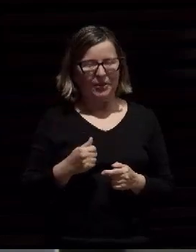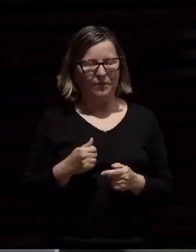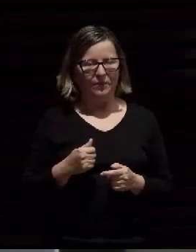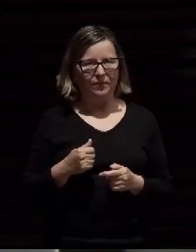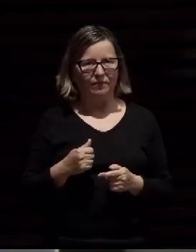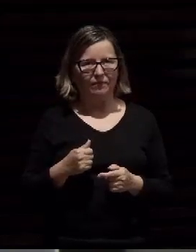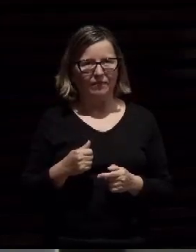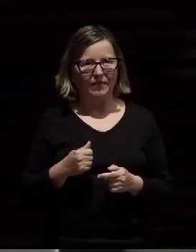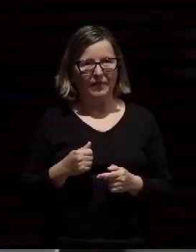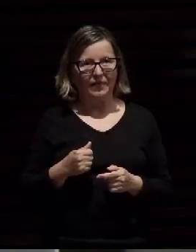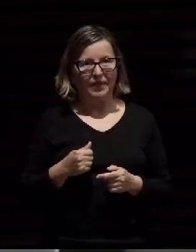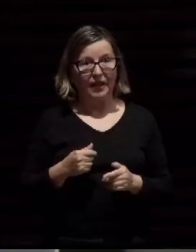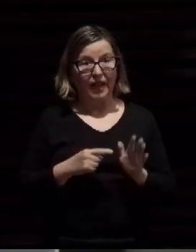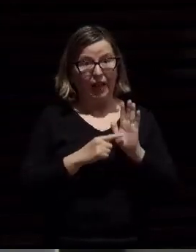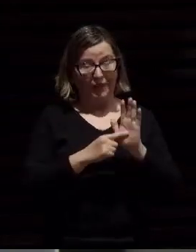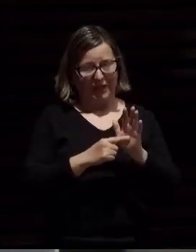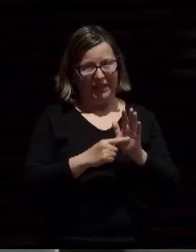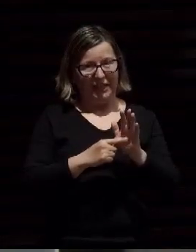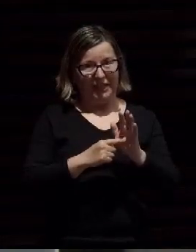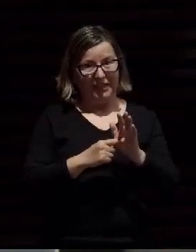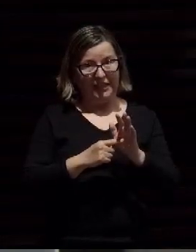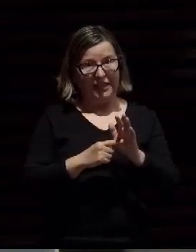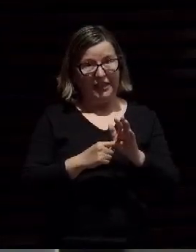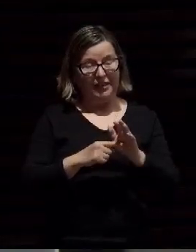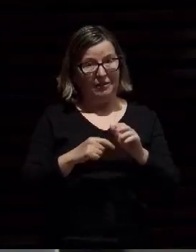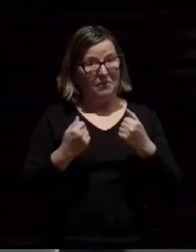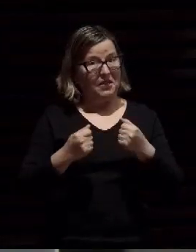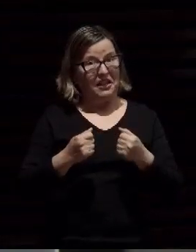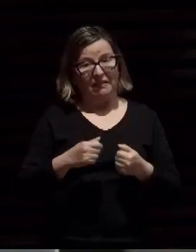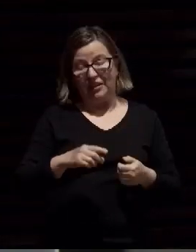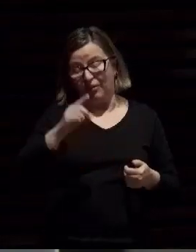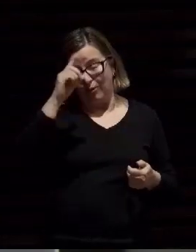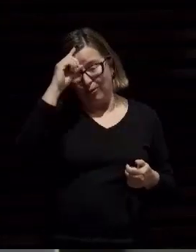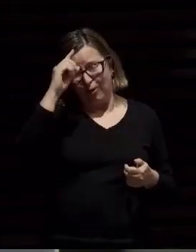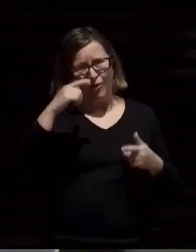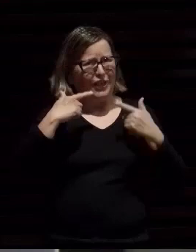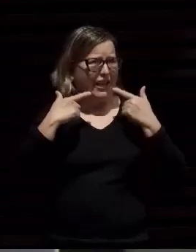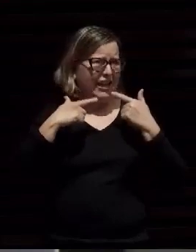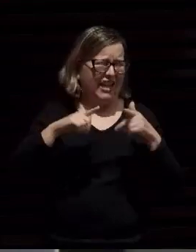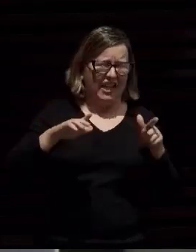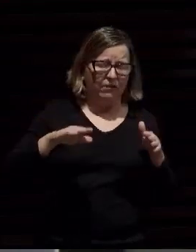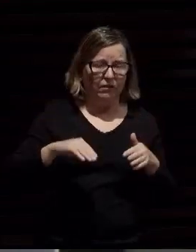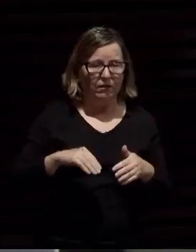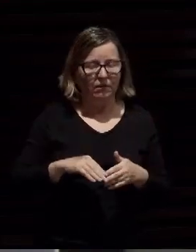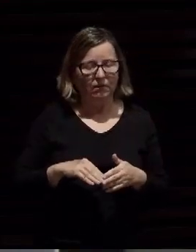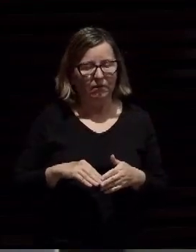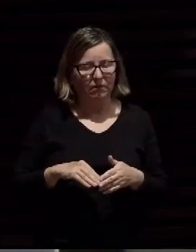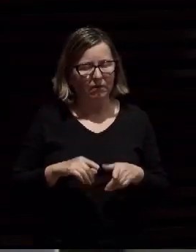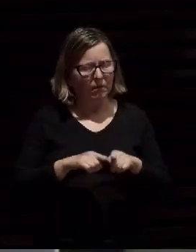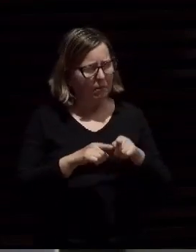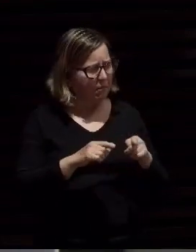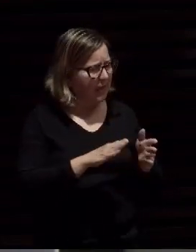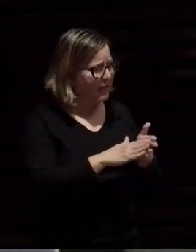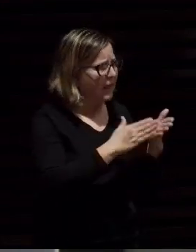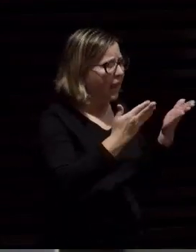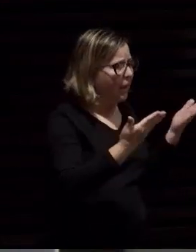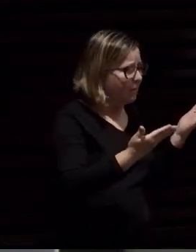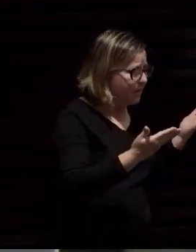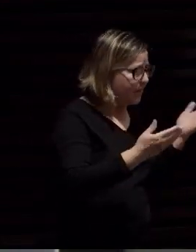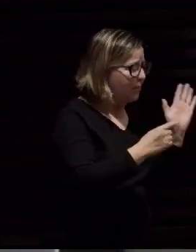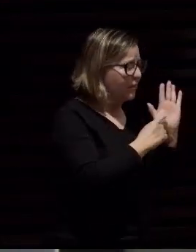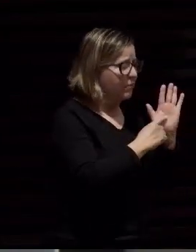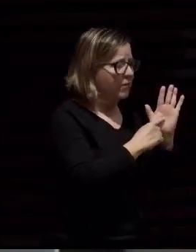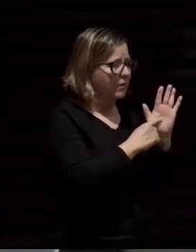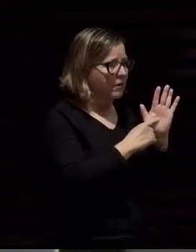línguas ou alguma coisa. Eu disse, não, a Bíblia é a evidência. Aí eu perguntei, de quem é esse carro? Ele disse, é